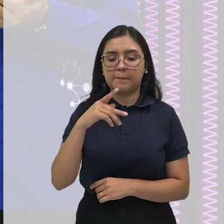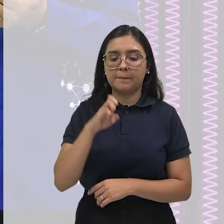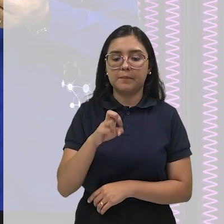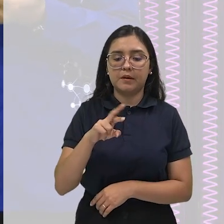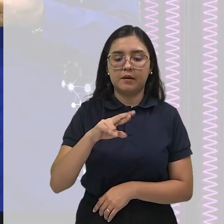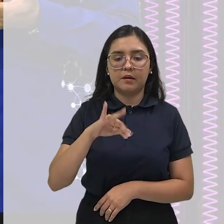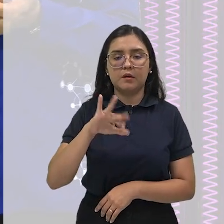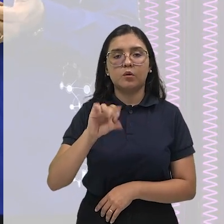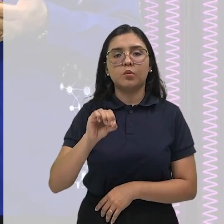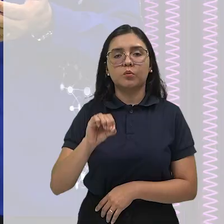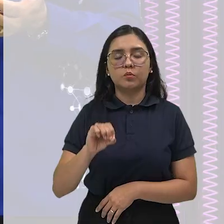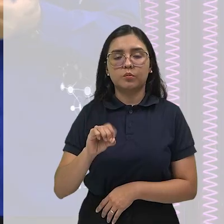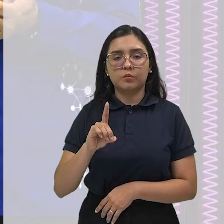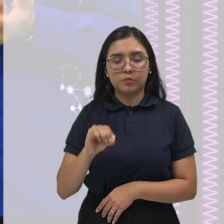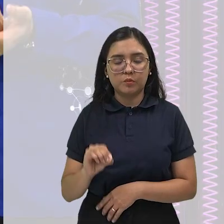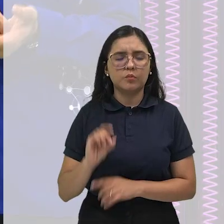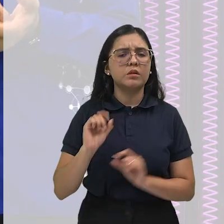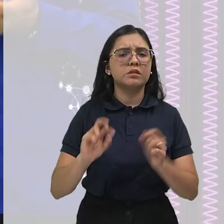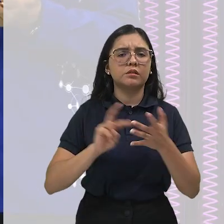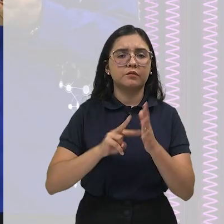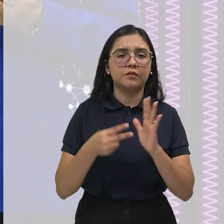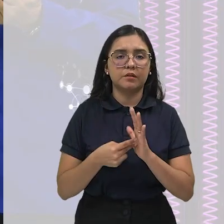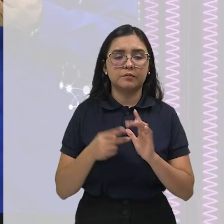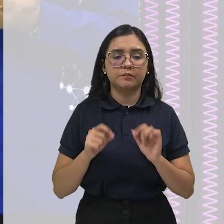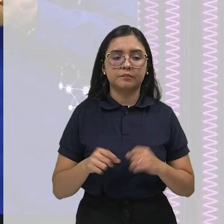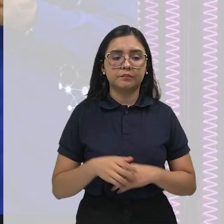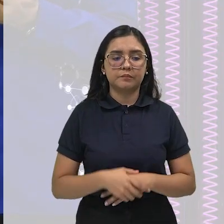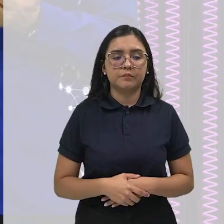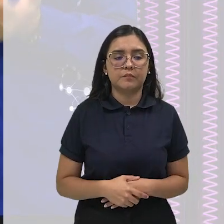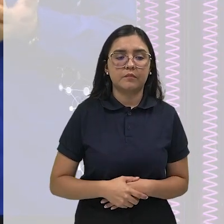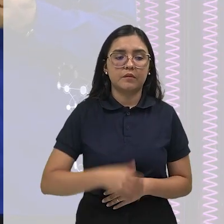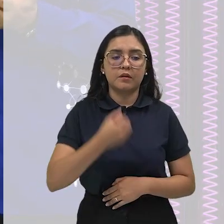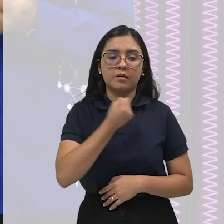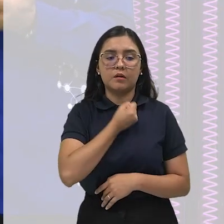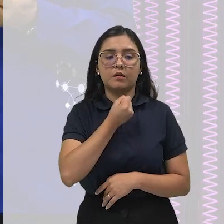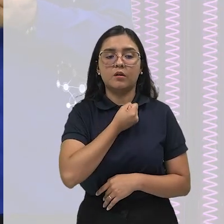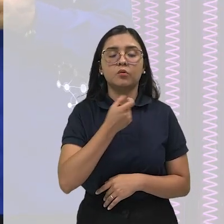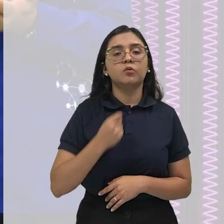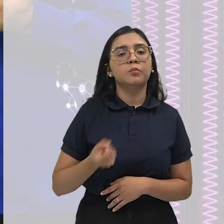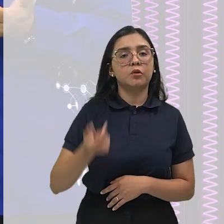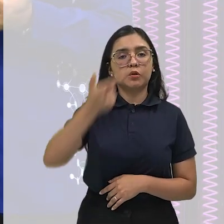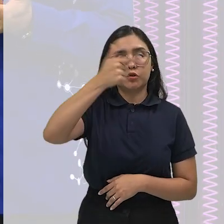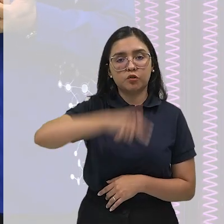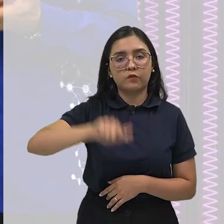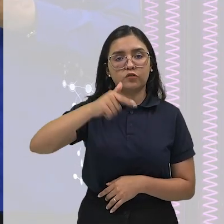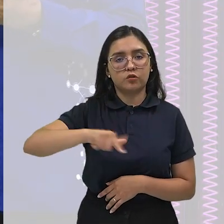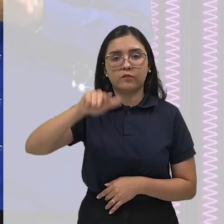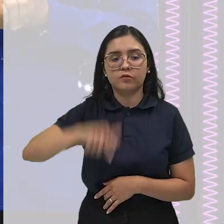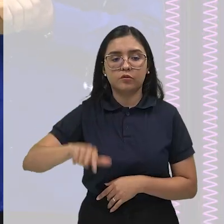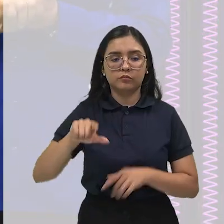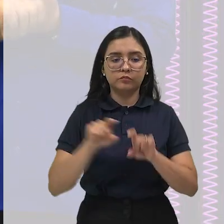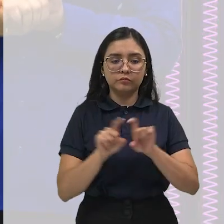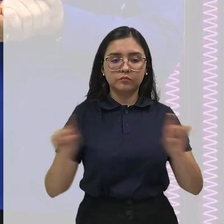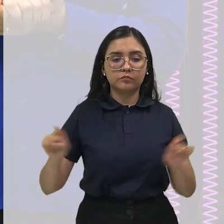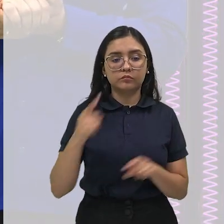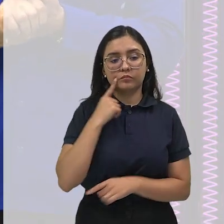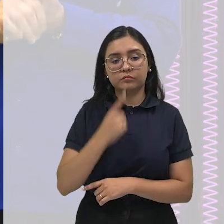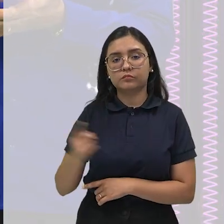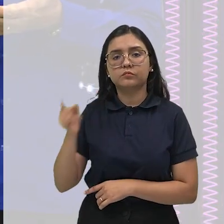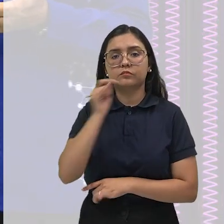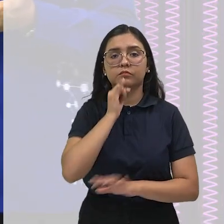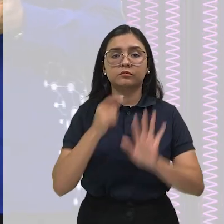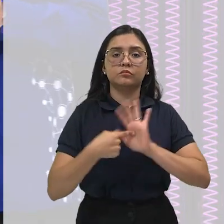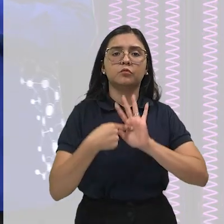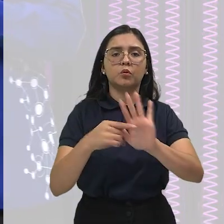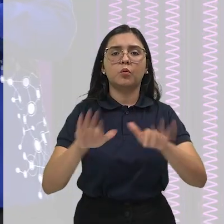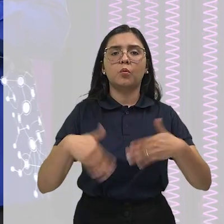período. E o que é o período? O período é o número que está se repetindo. Então, aí nesse caso,